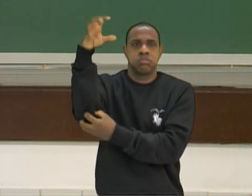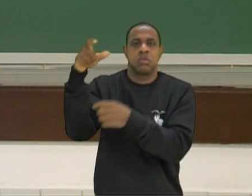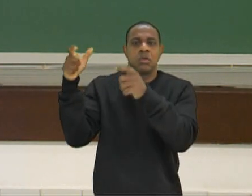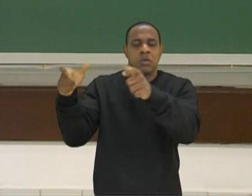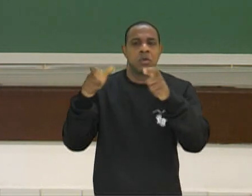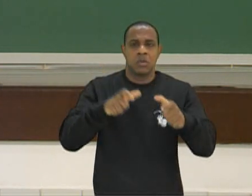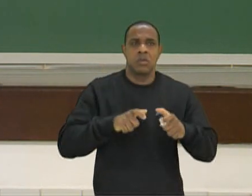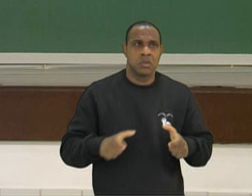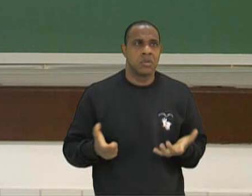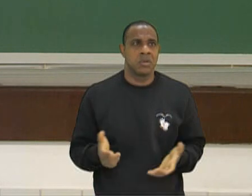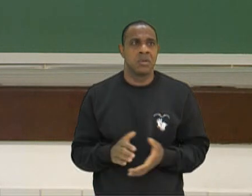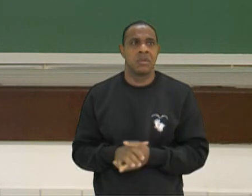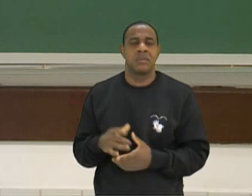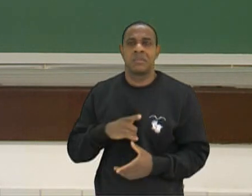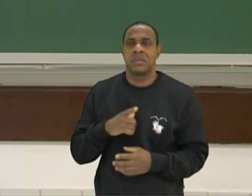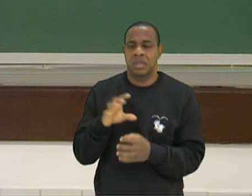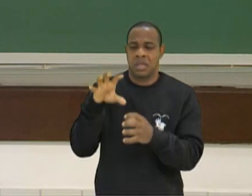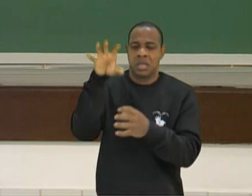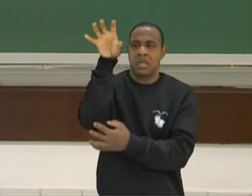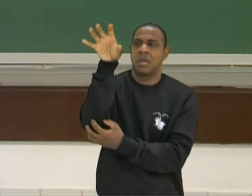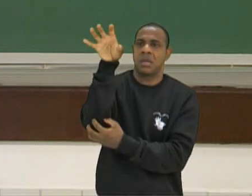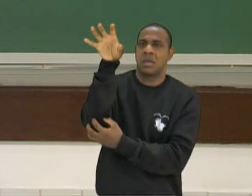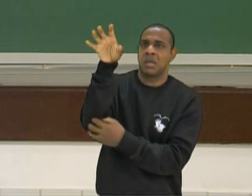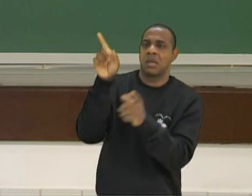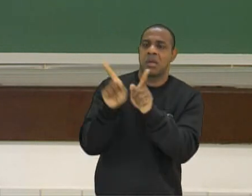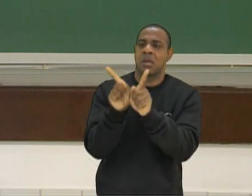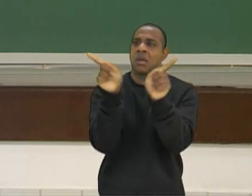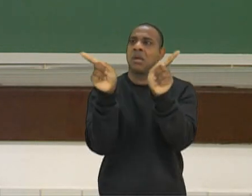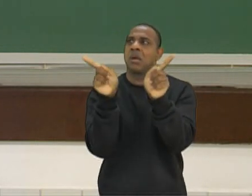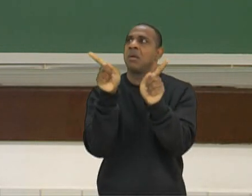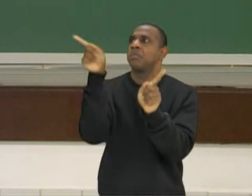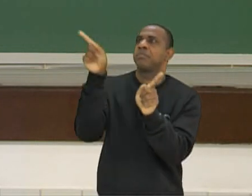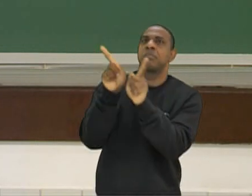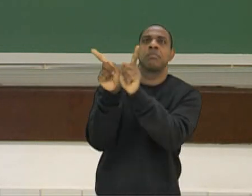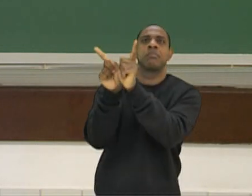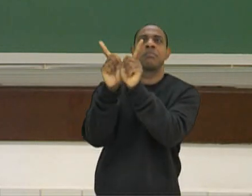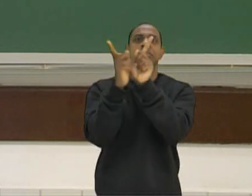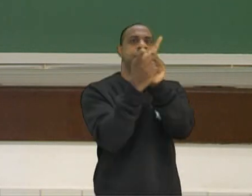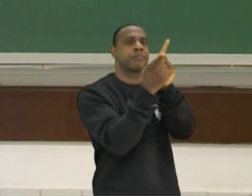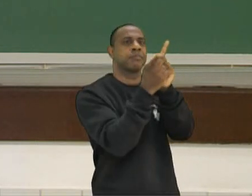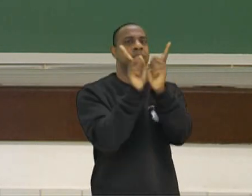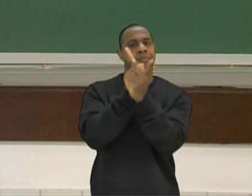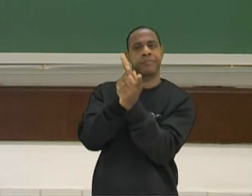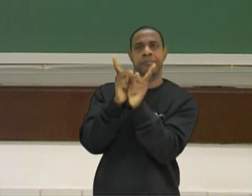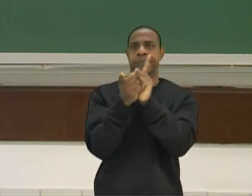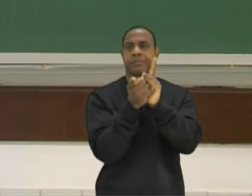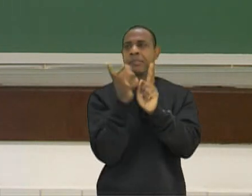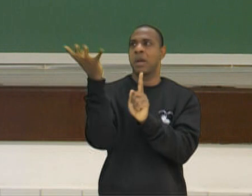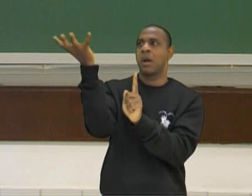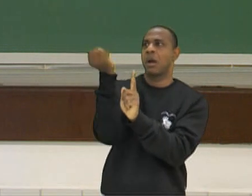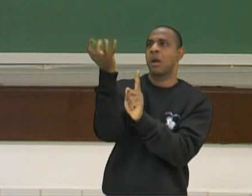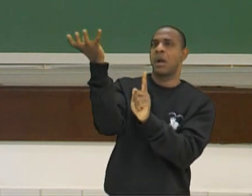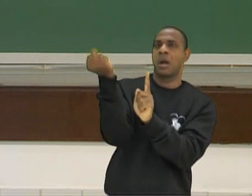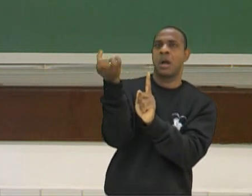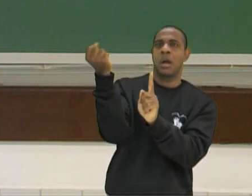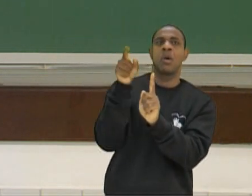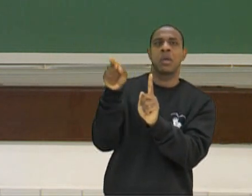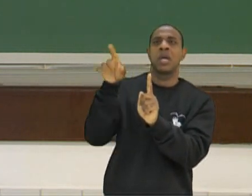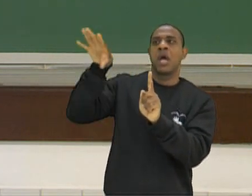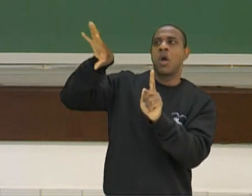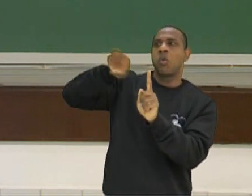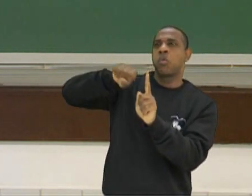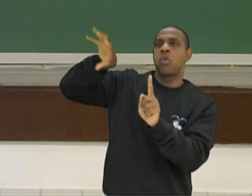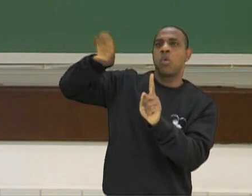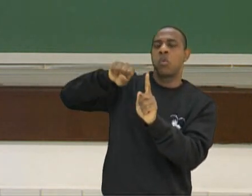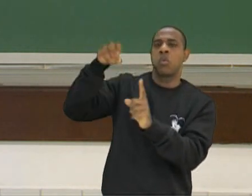tem que deixar a antena direcionada para essa região para que você consiga estar pegando a melhor qualidade, certo? Algumas cidades